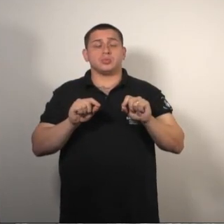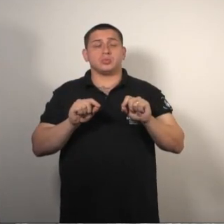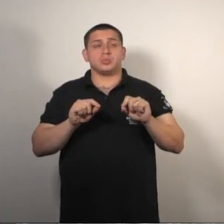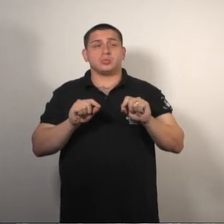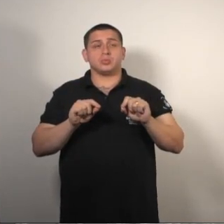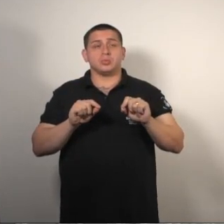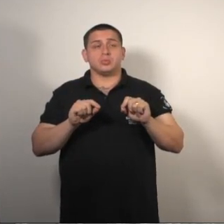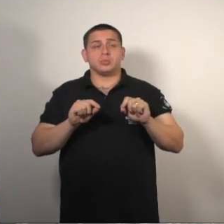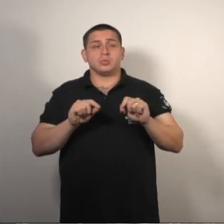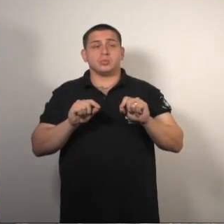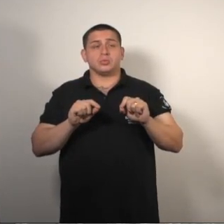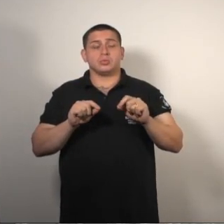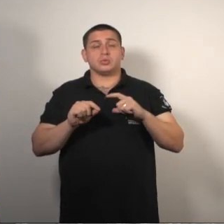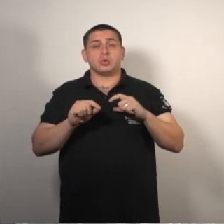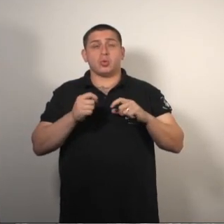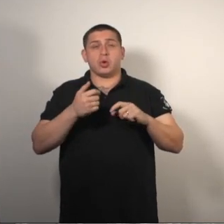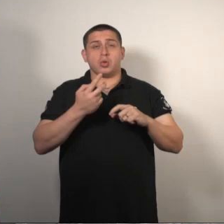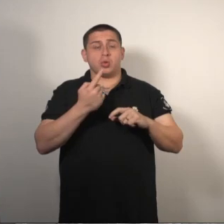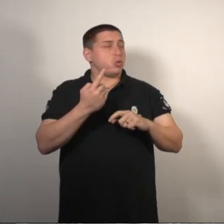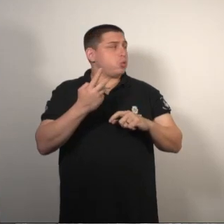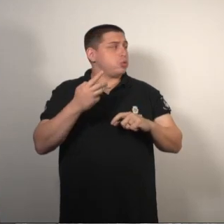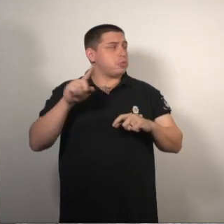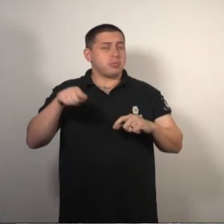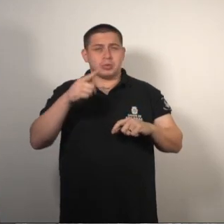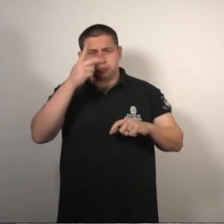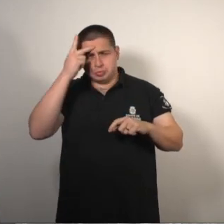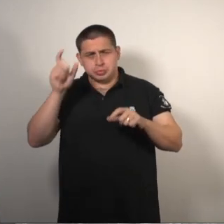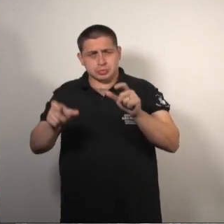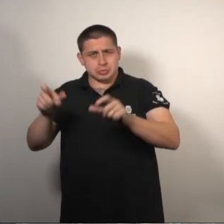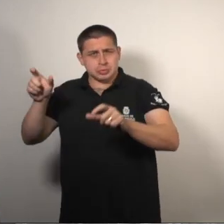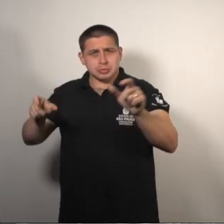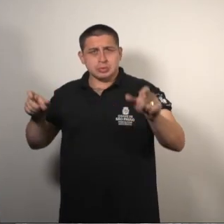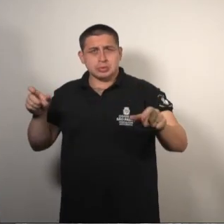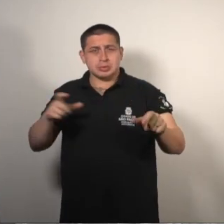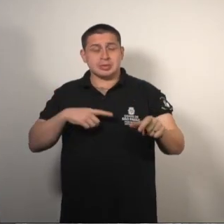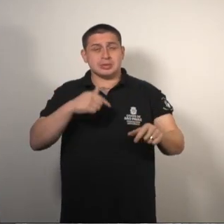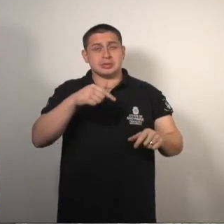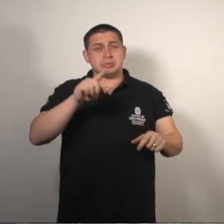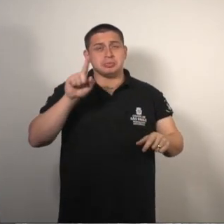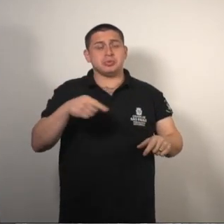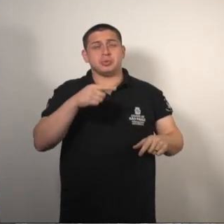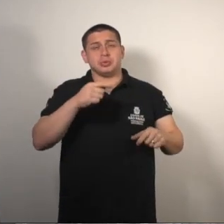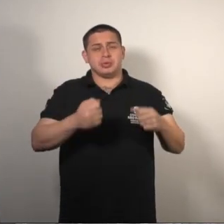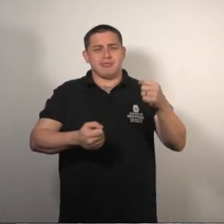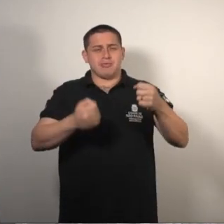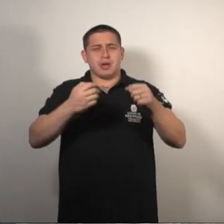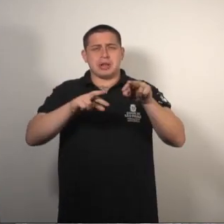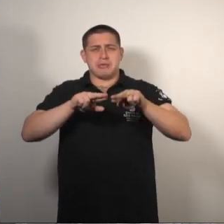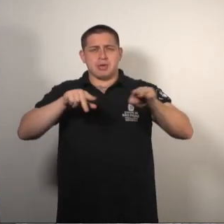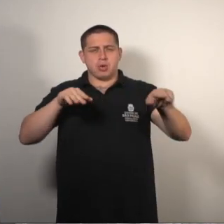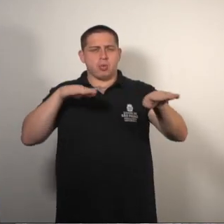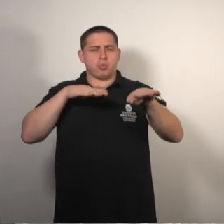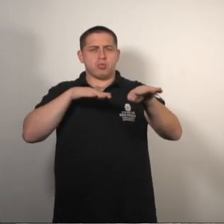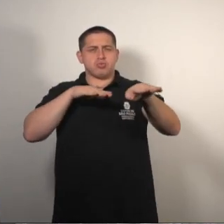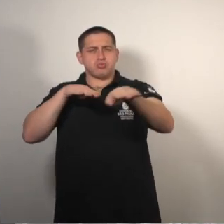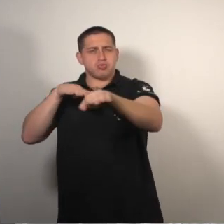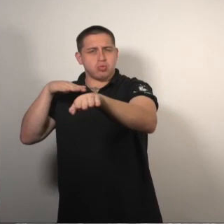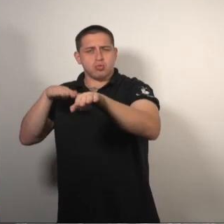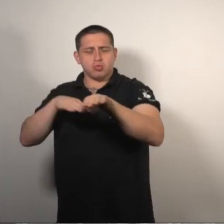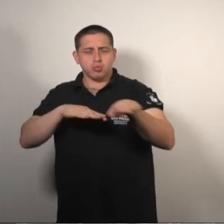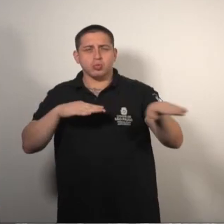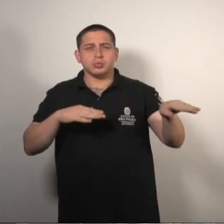cidade de quase 12 milhões de habitantes e que tem 7 milhões de veículos que circulam por dia. A gente já teve, no